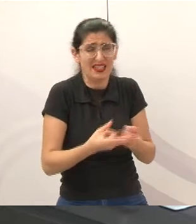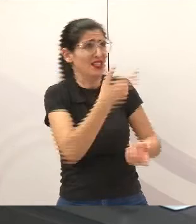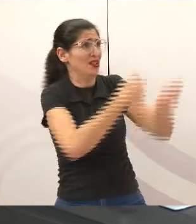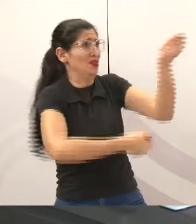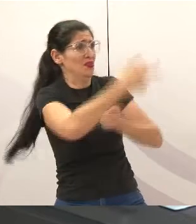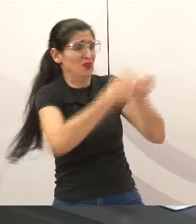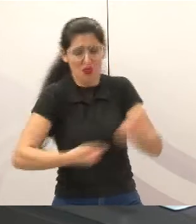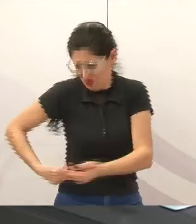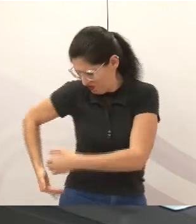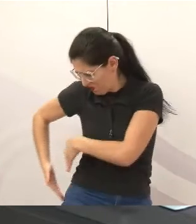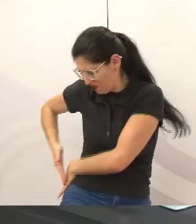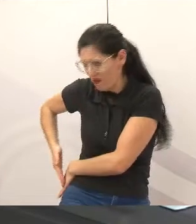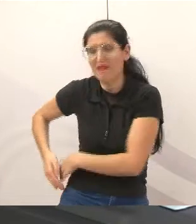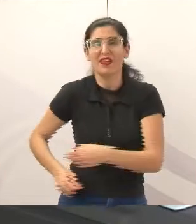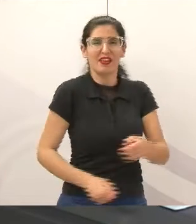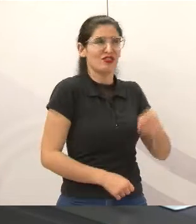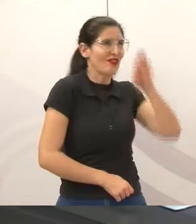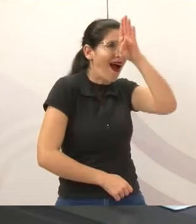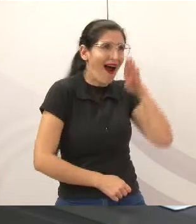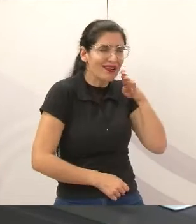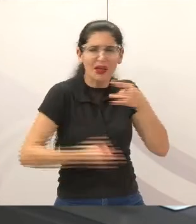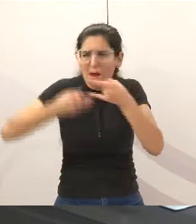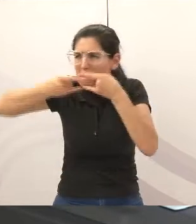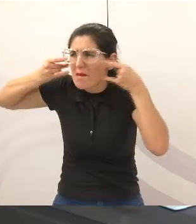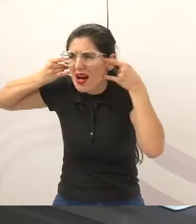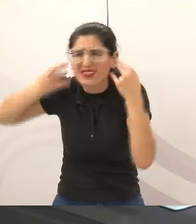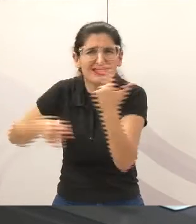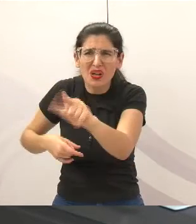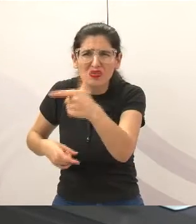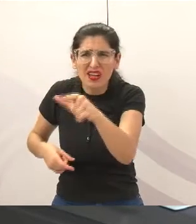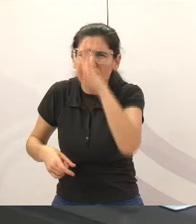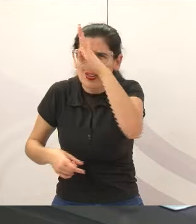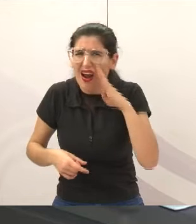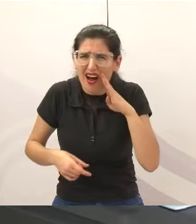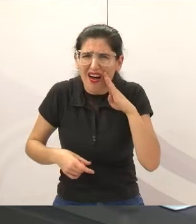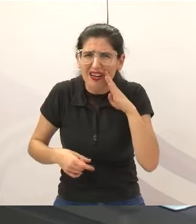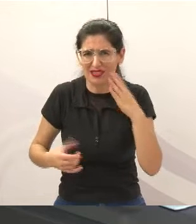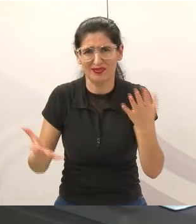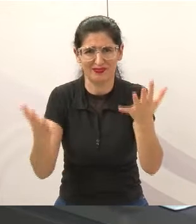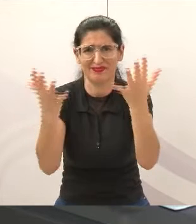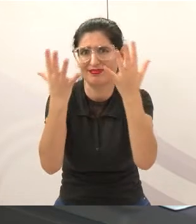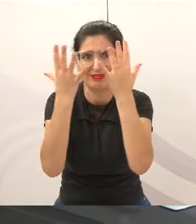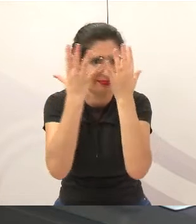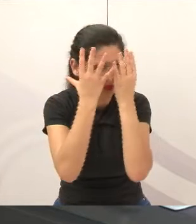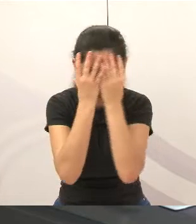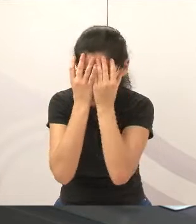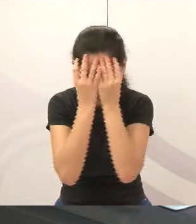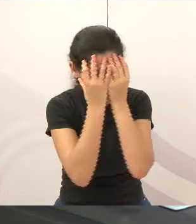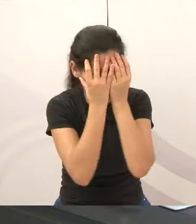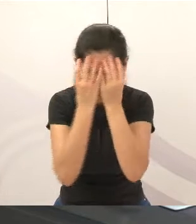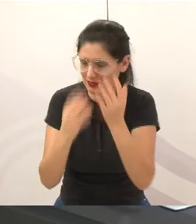à vontade e não ter máscara? Então isso não cabe, certo? Quero também aqui o quê?